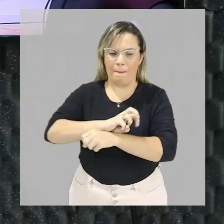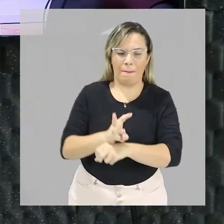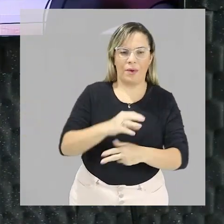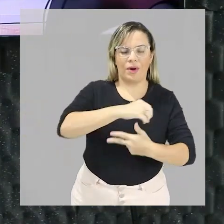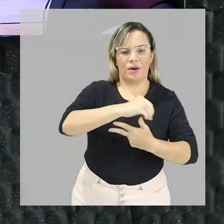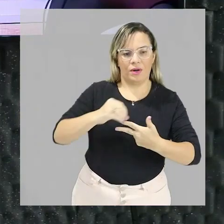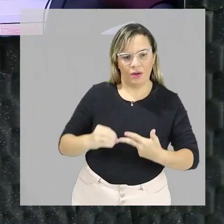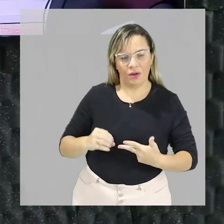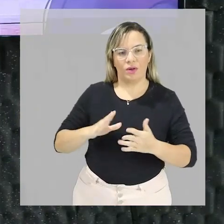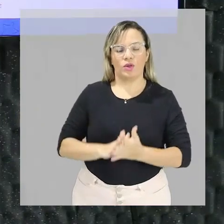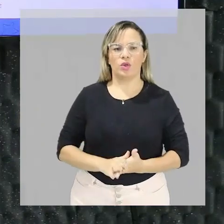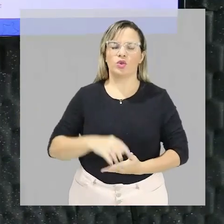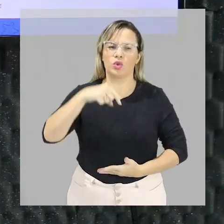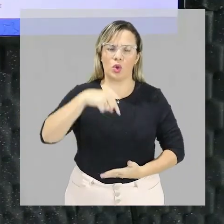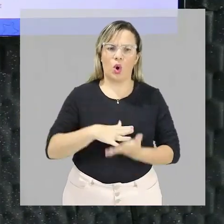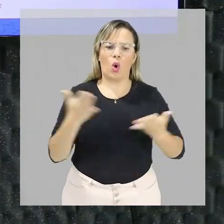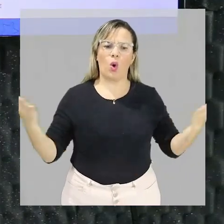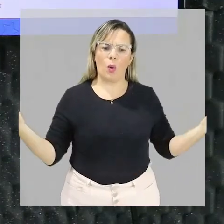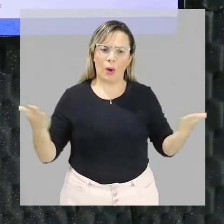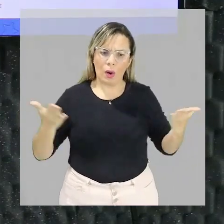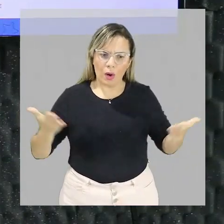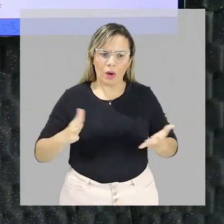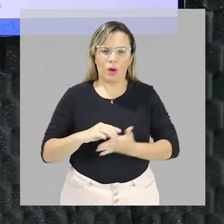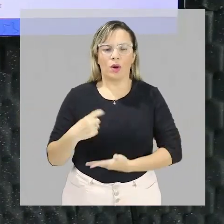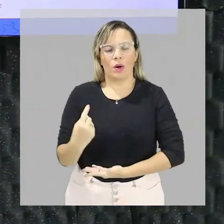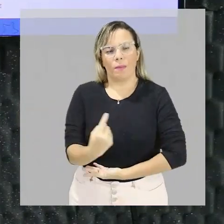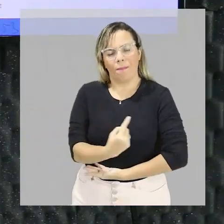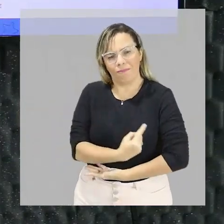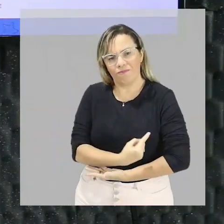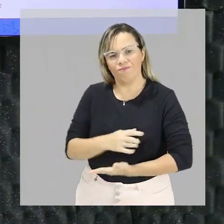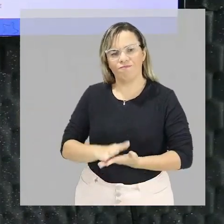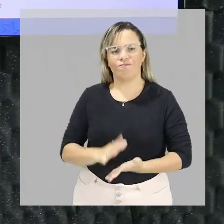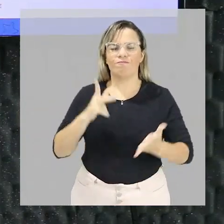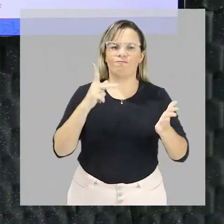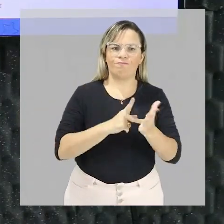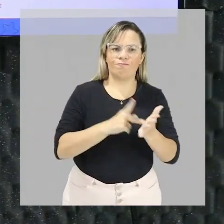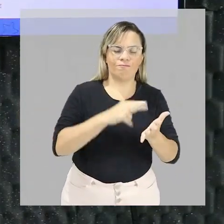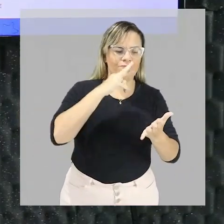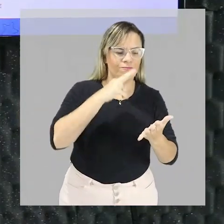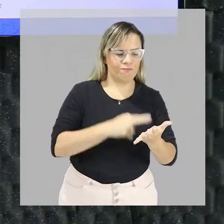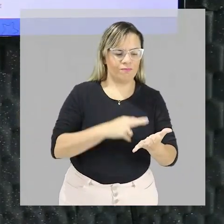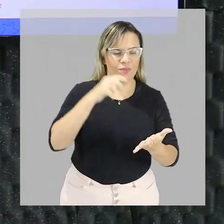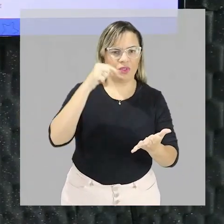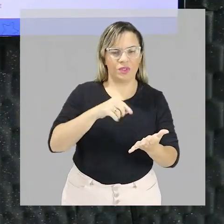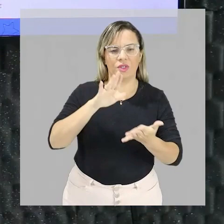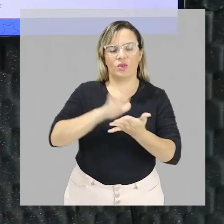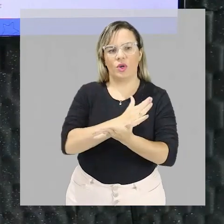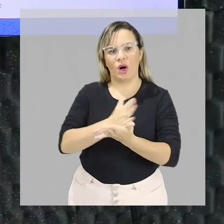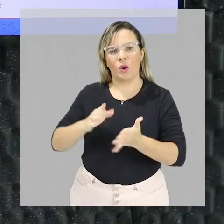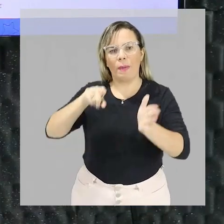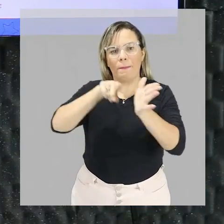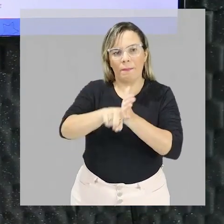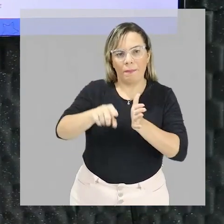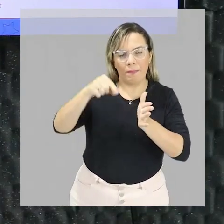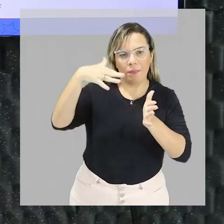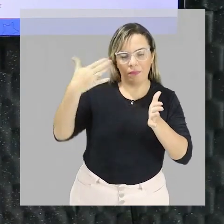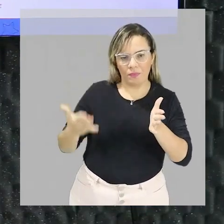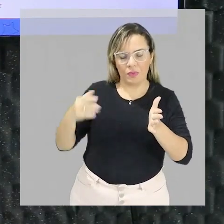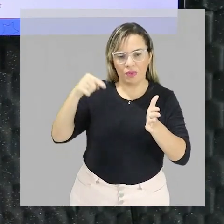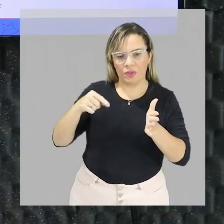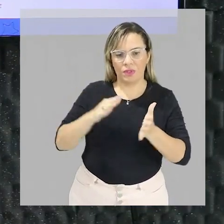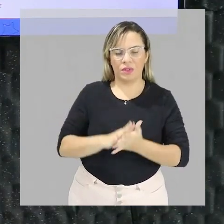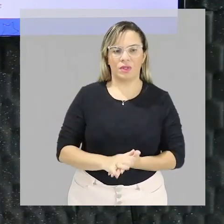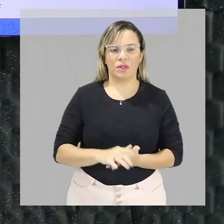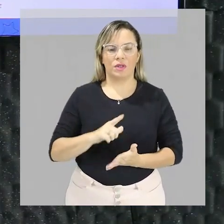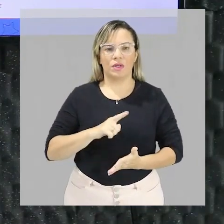Enem. E na aula de hoje nós iremos, na verdade, resolver algumas questões que